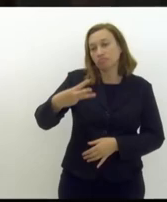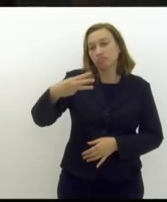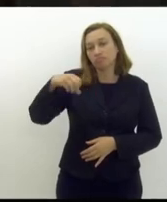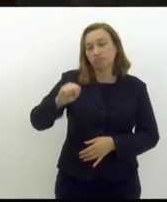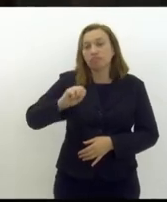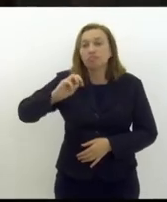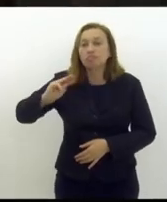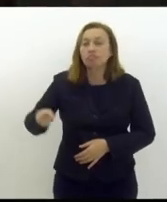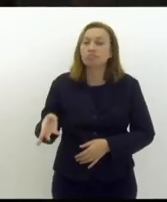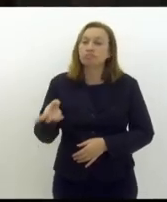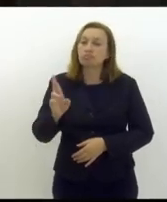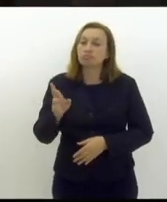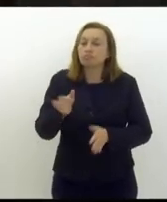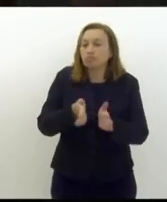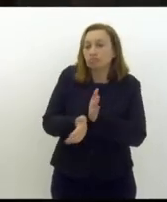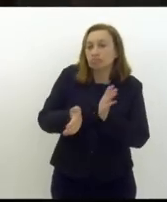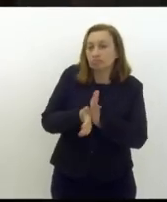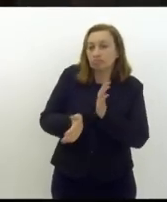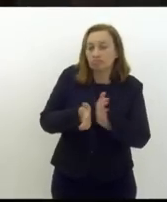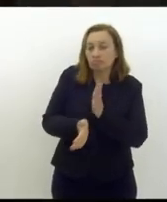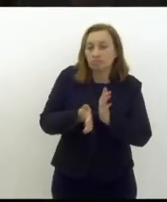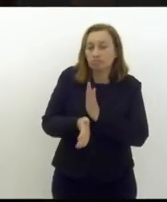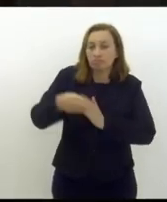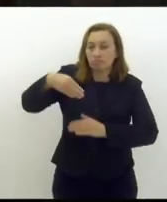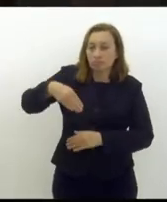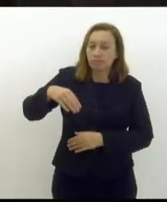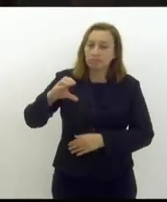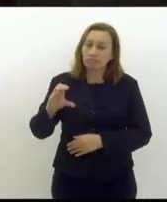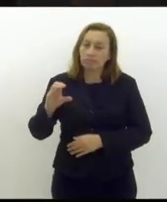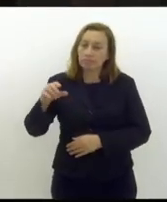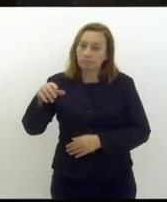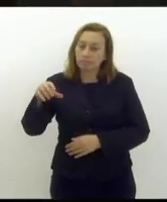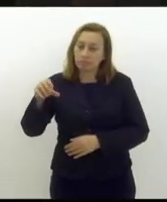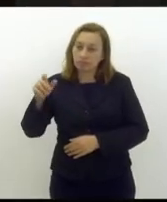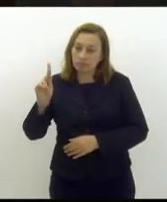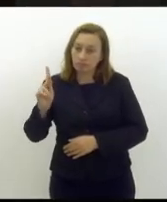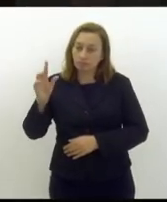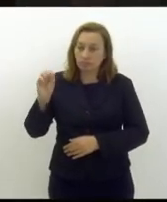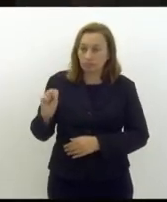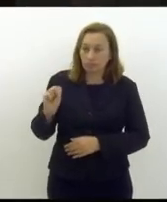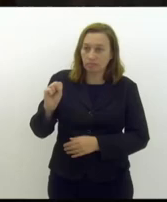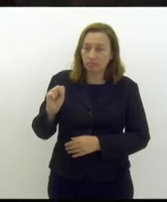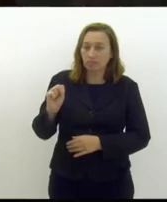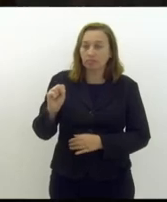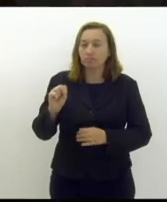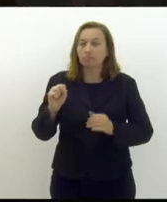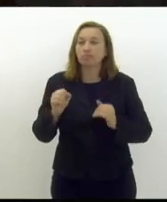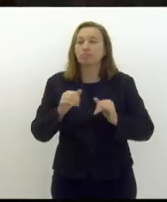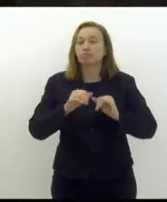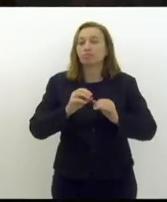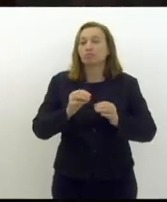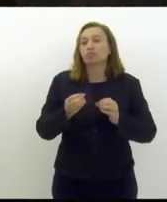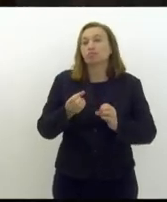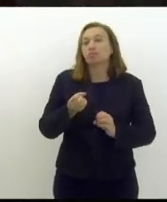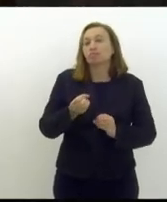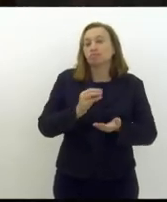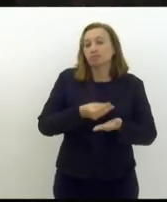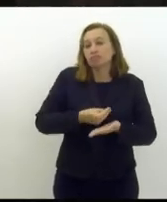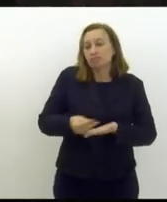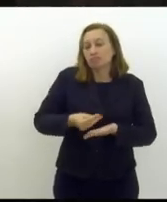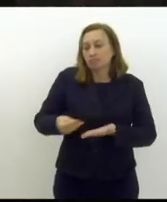milhões de reais gastos com a MKS soluções comerciais e distribuidora de materiais